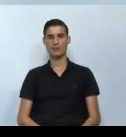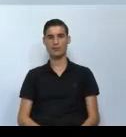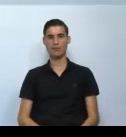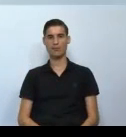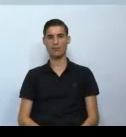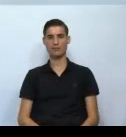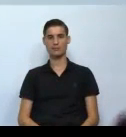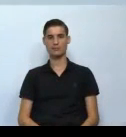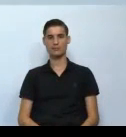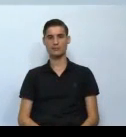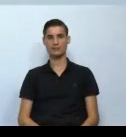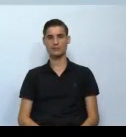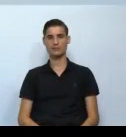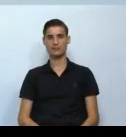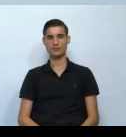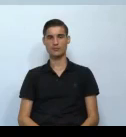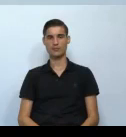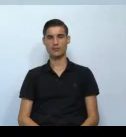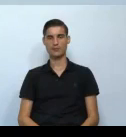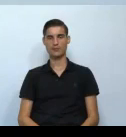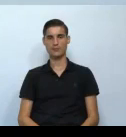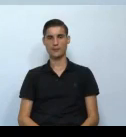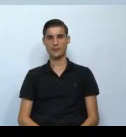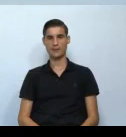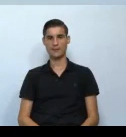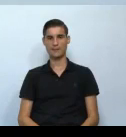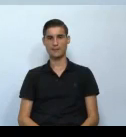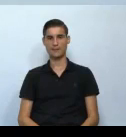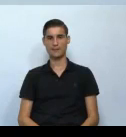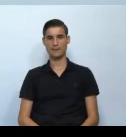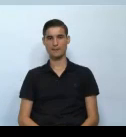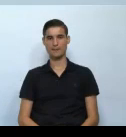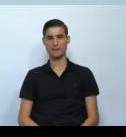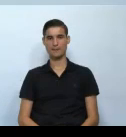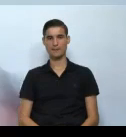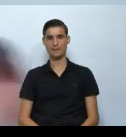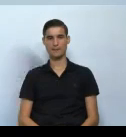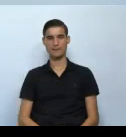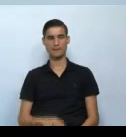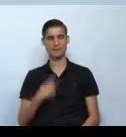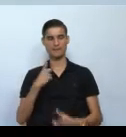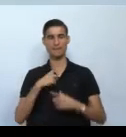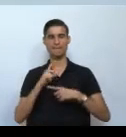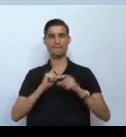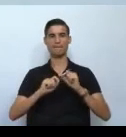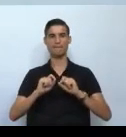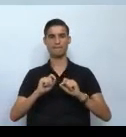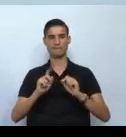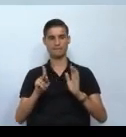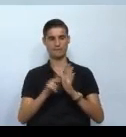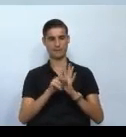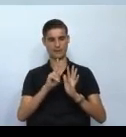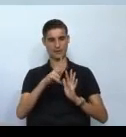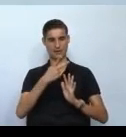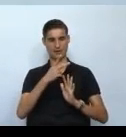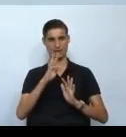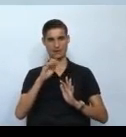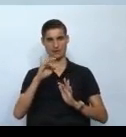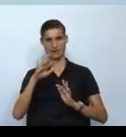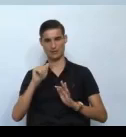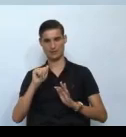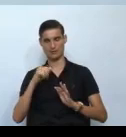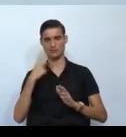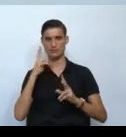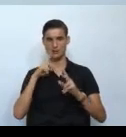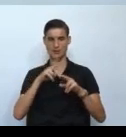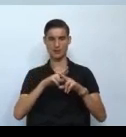já estamos quase chegando no fim aqui da nossa solução. Nós vamos ter que o quê? Que o H de θ